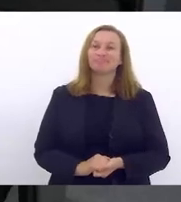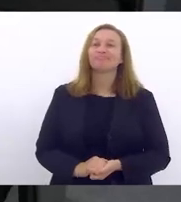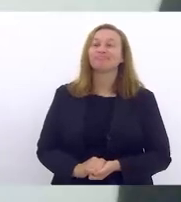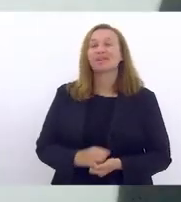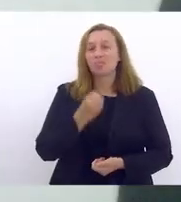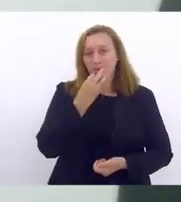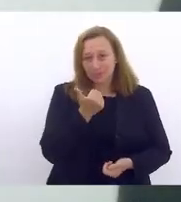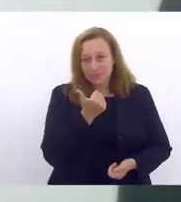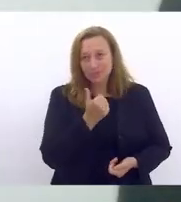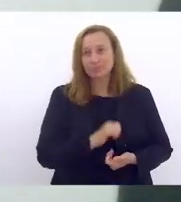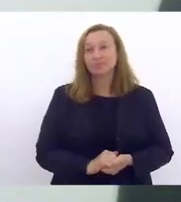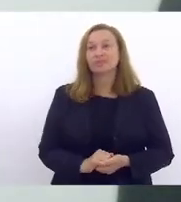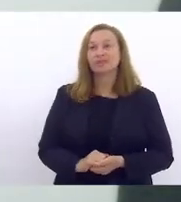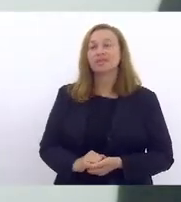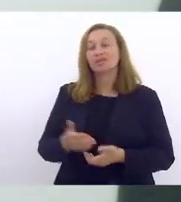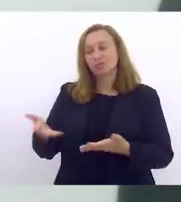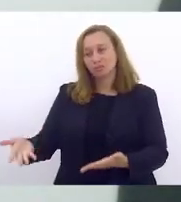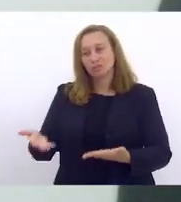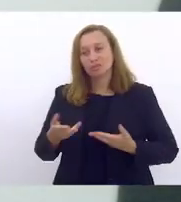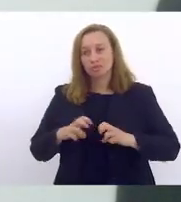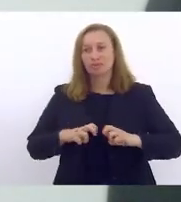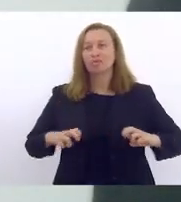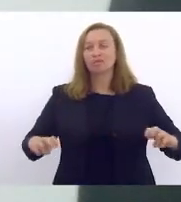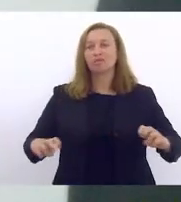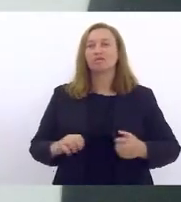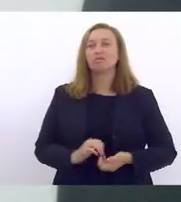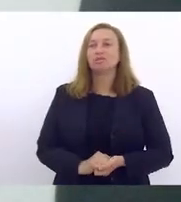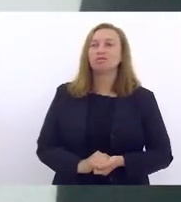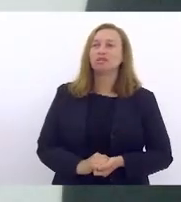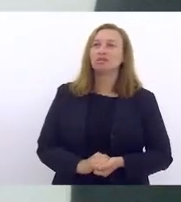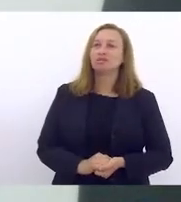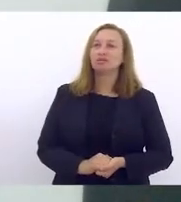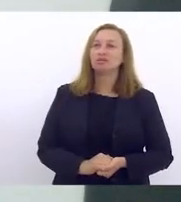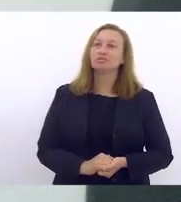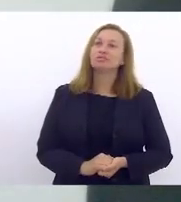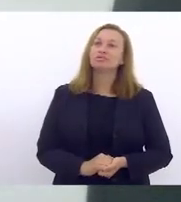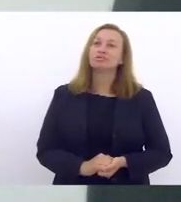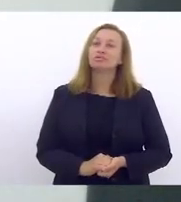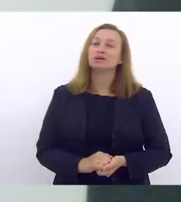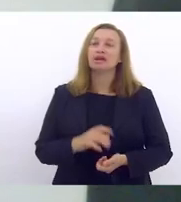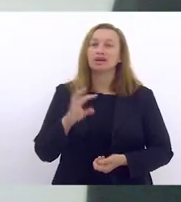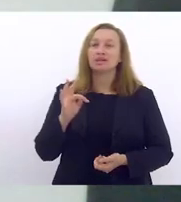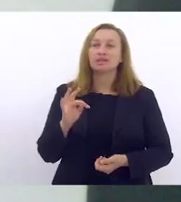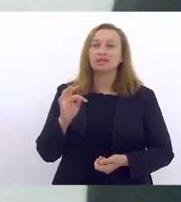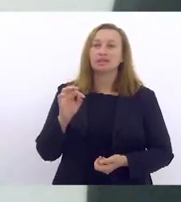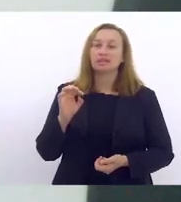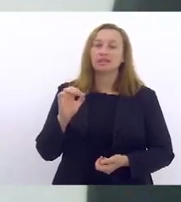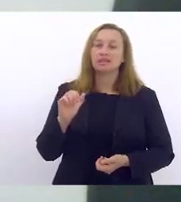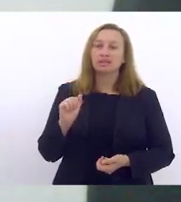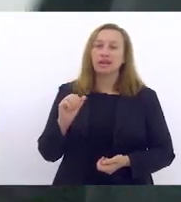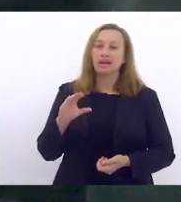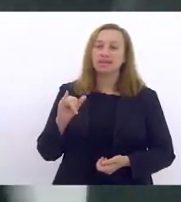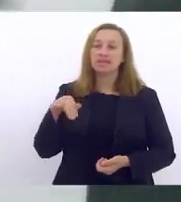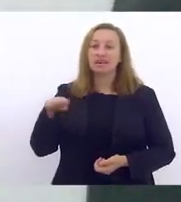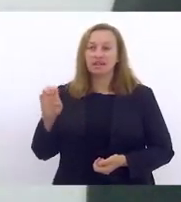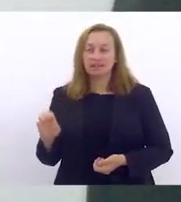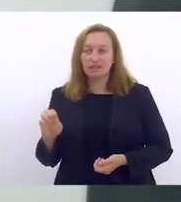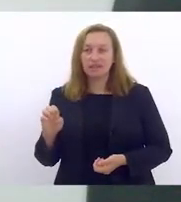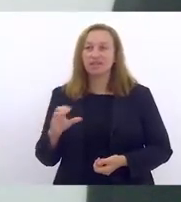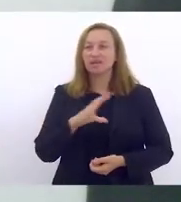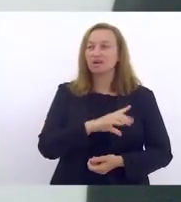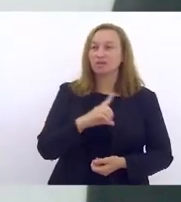Tá bom. Então, chamo para a mesa, já estava aqui na mesa estendida, a Taciane Ornelas, que é da